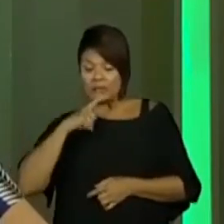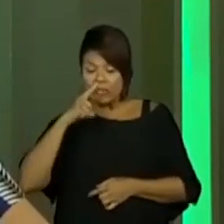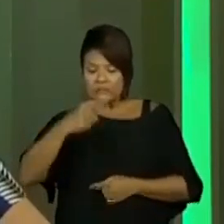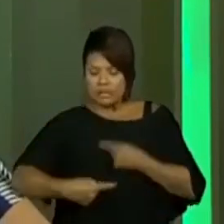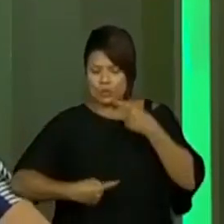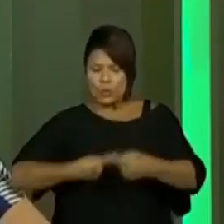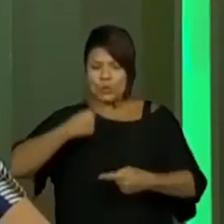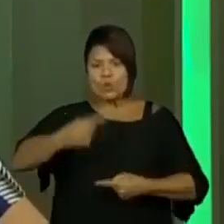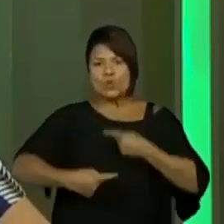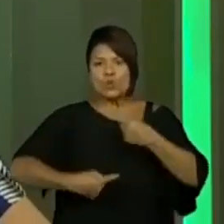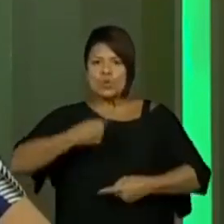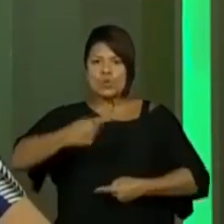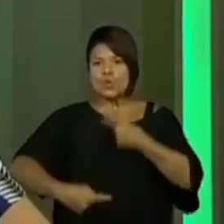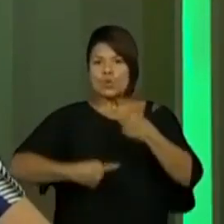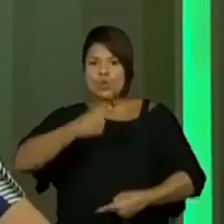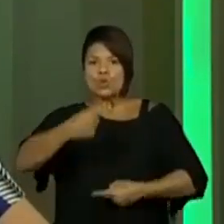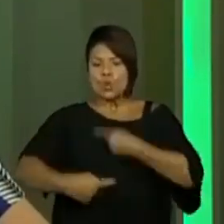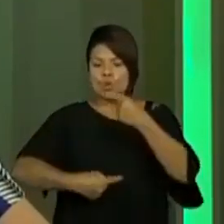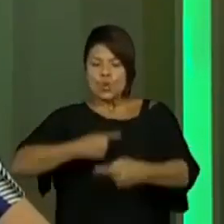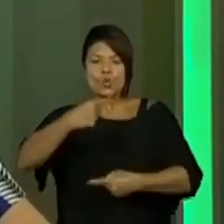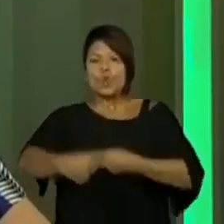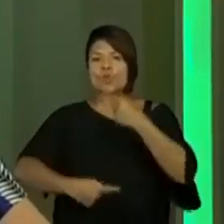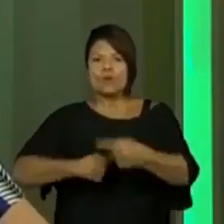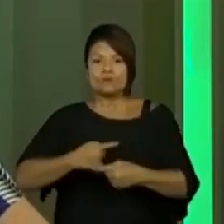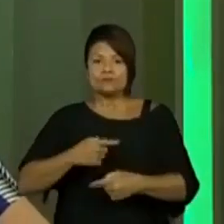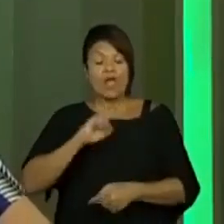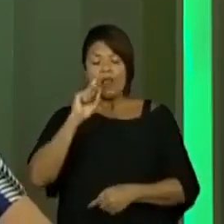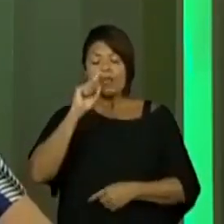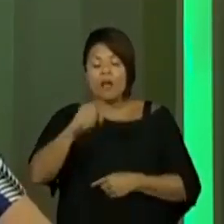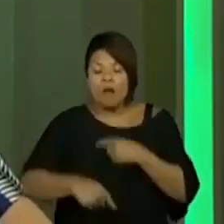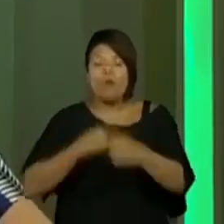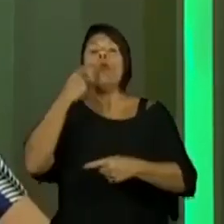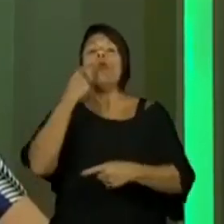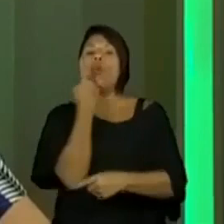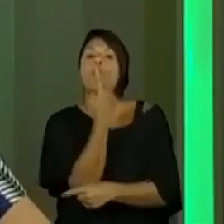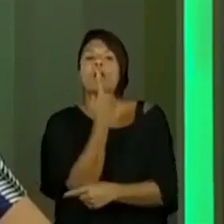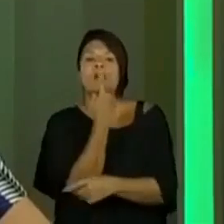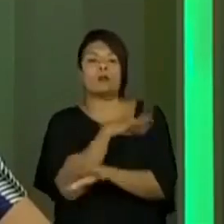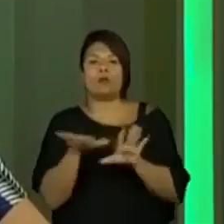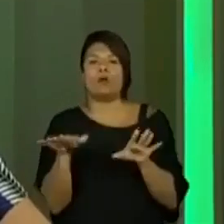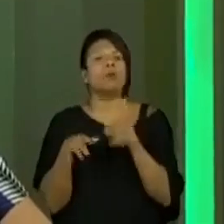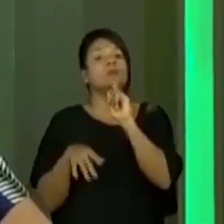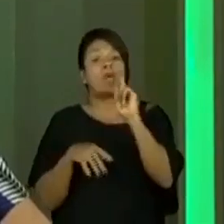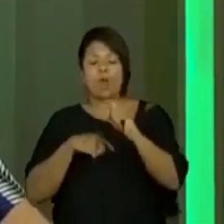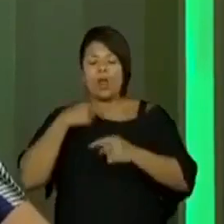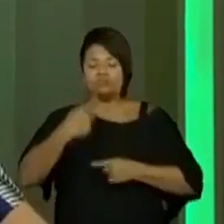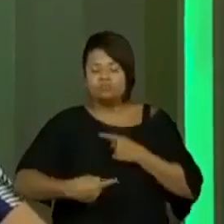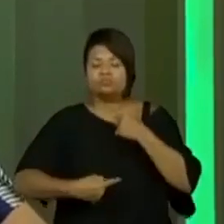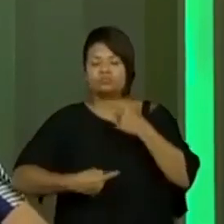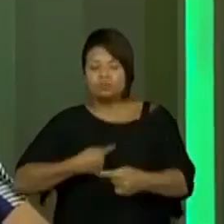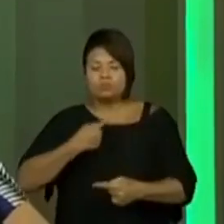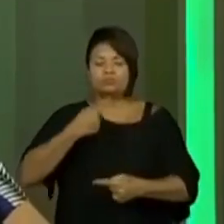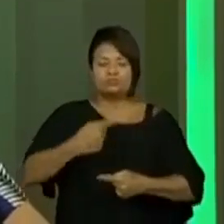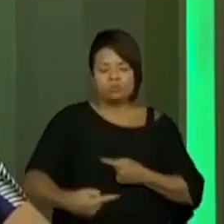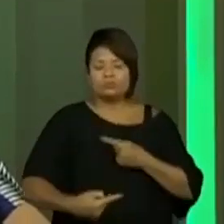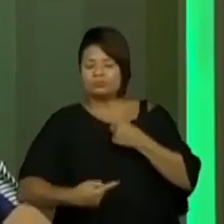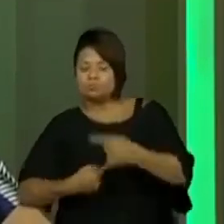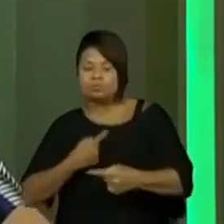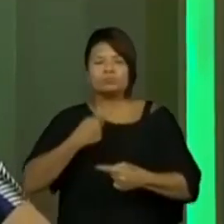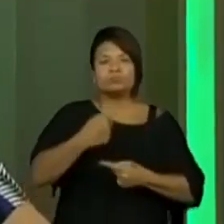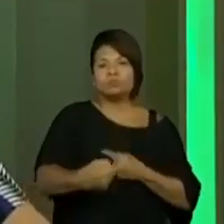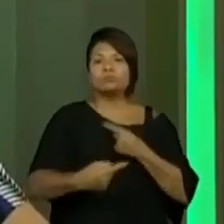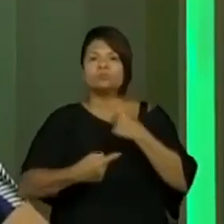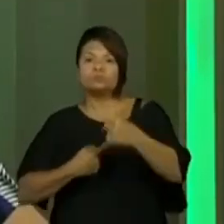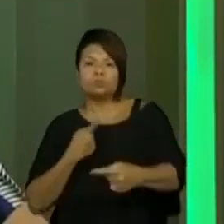natureza. Falar que ela é renovável é que ela se renova constantemente. Então, ela vai e volta